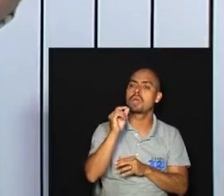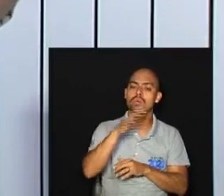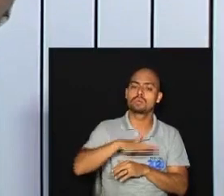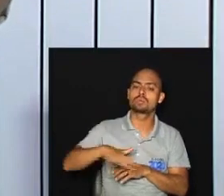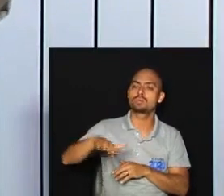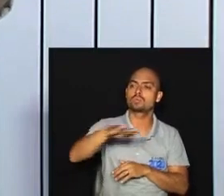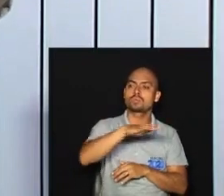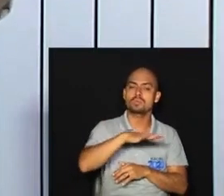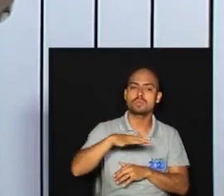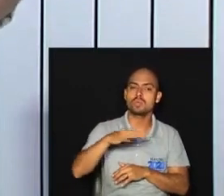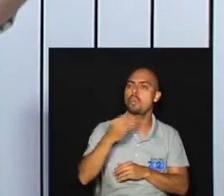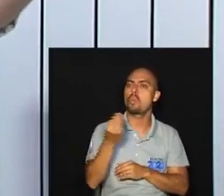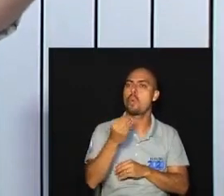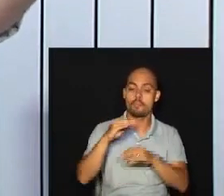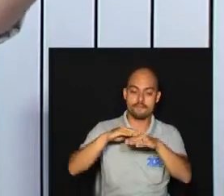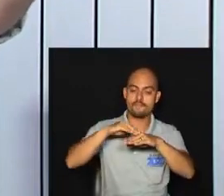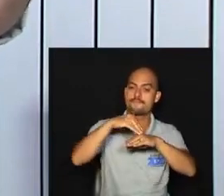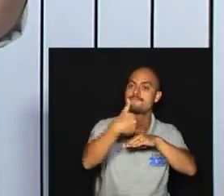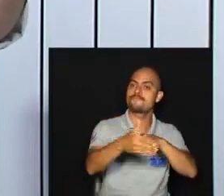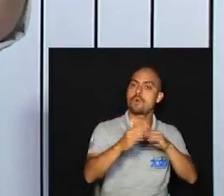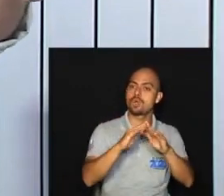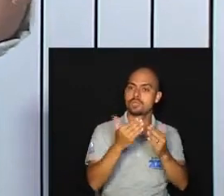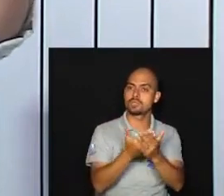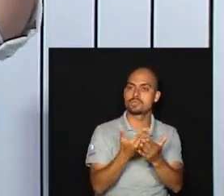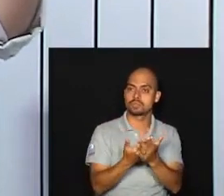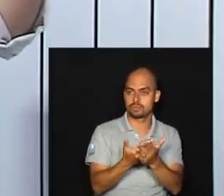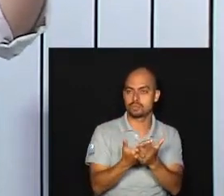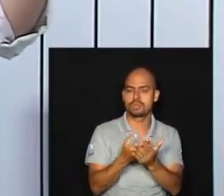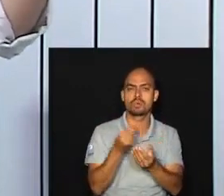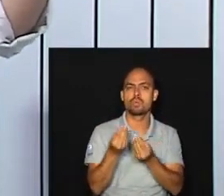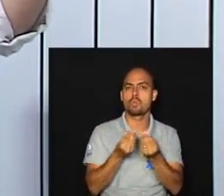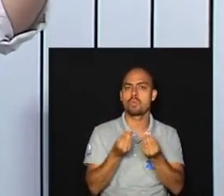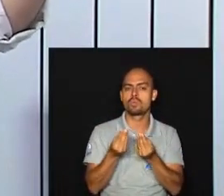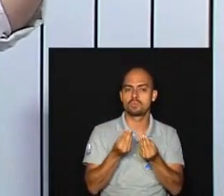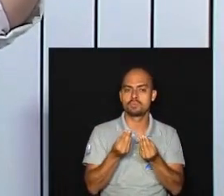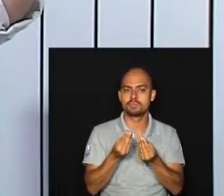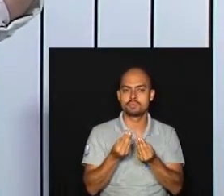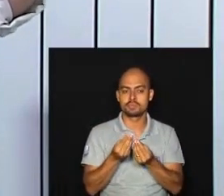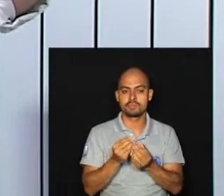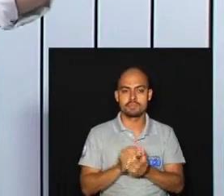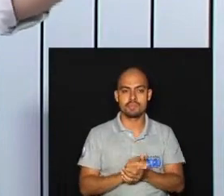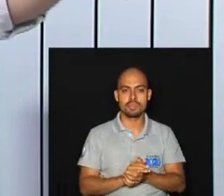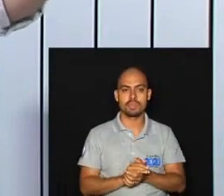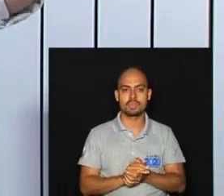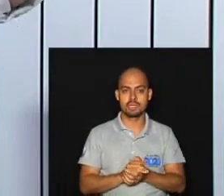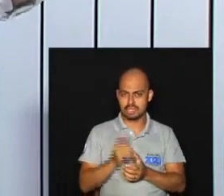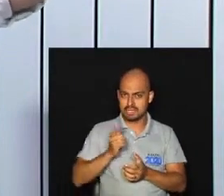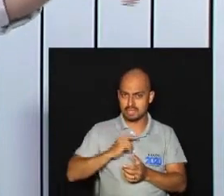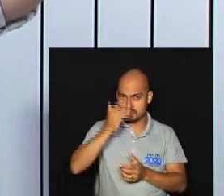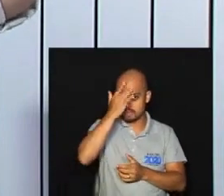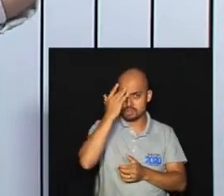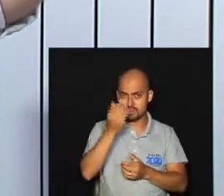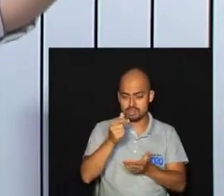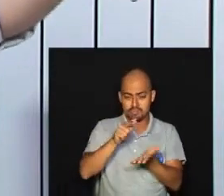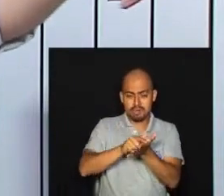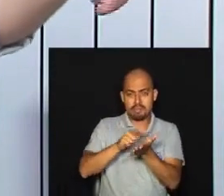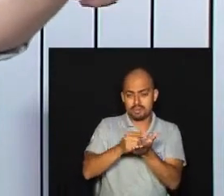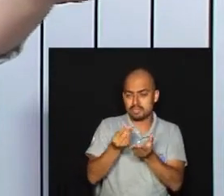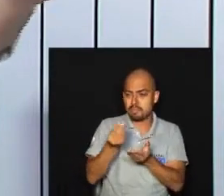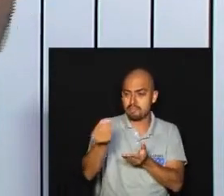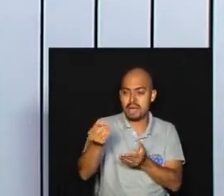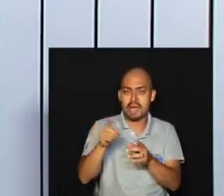está principalmente do lado de fora, Mina Abreu. Se a gente tem as pessoas fazendo campanha com bandeiras,